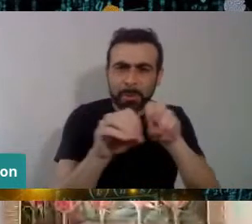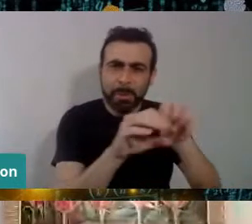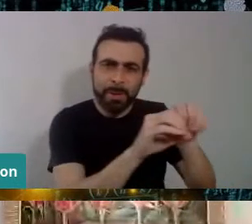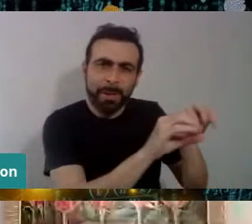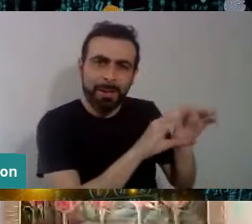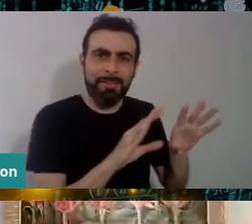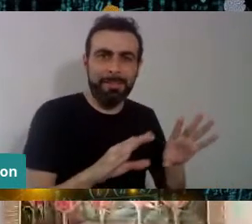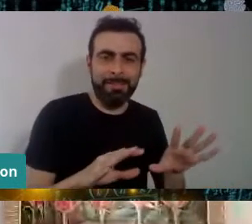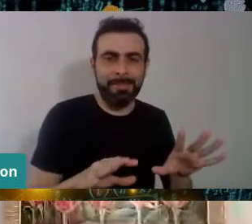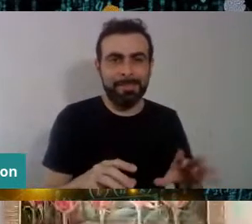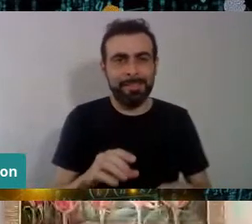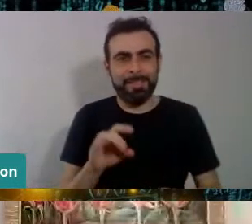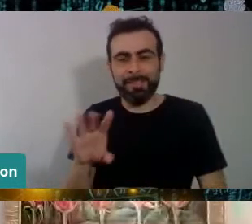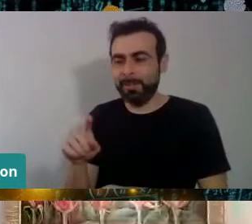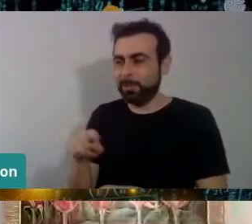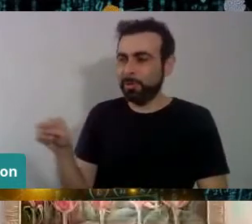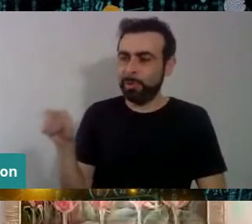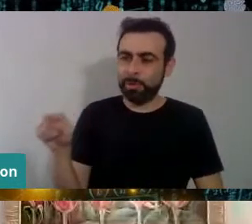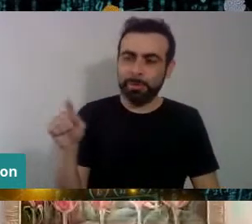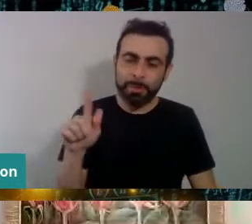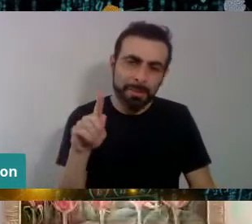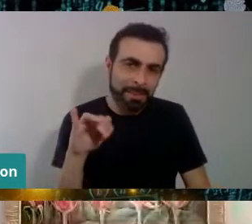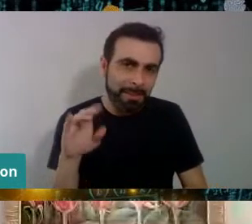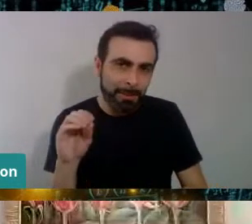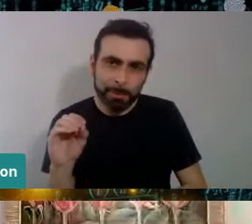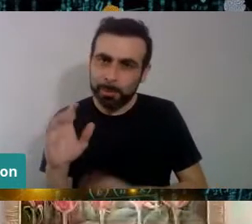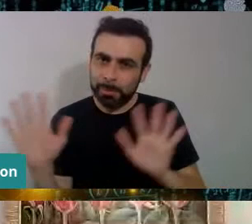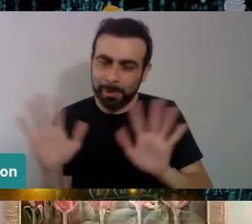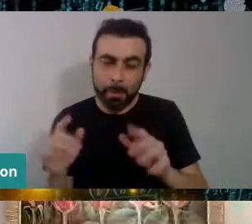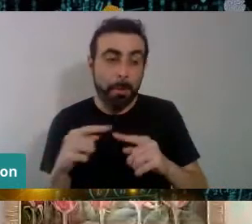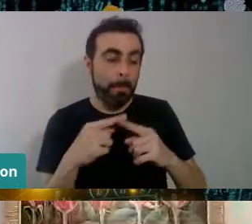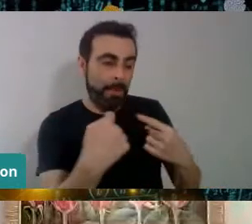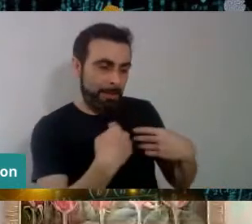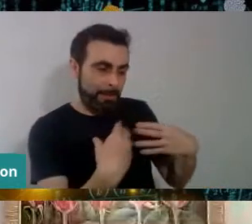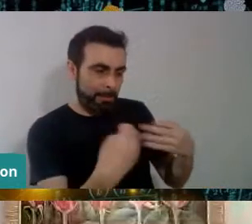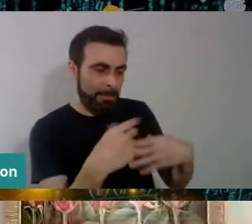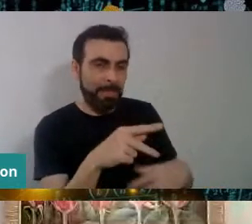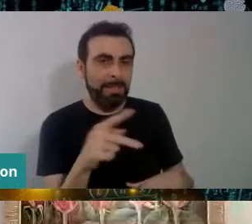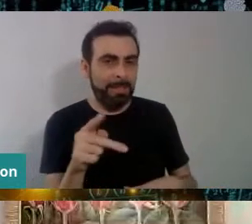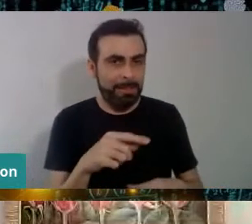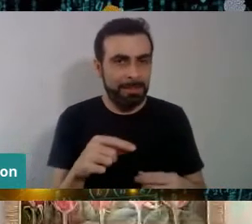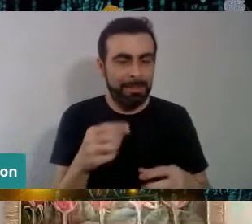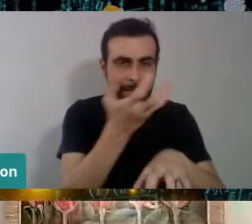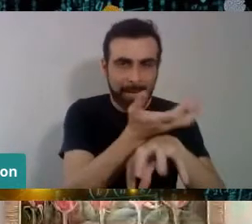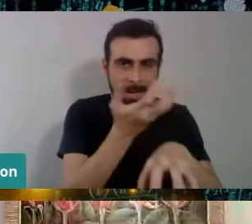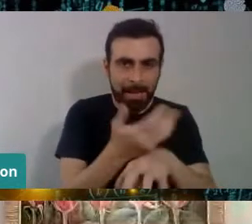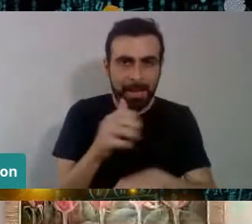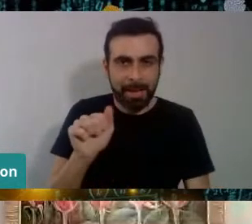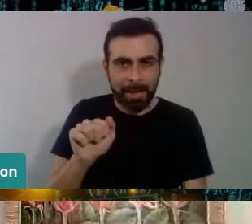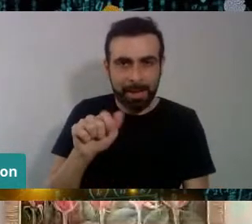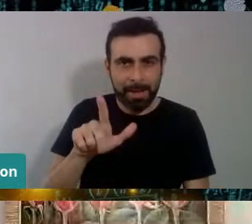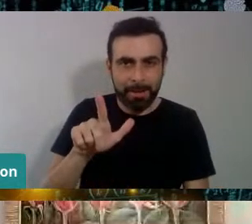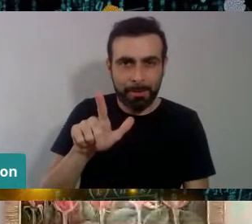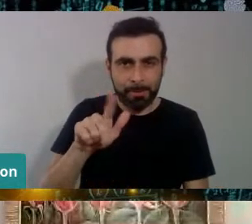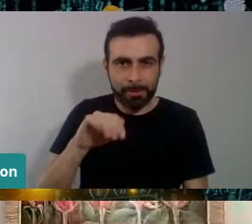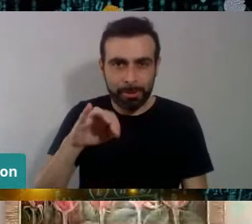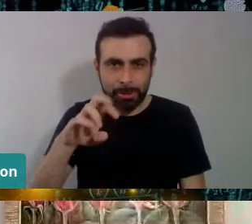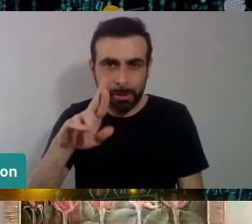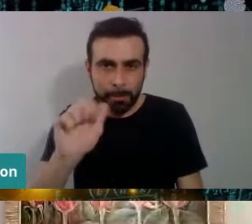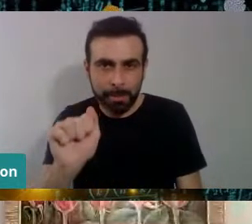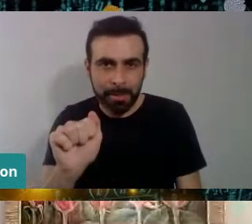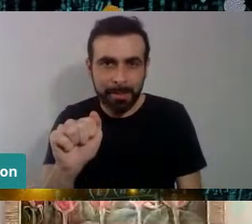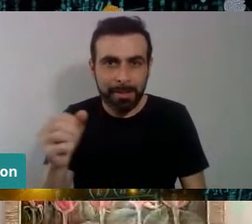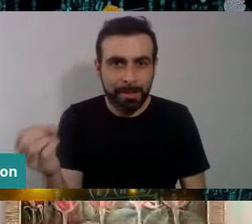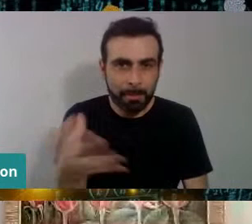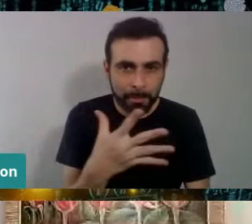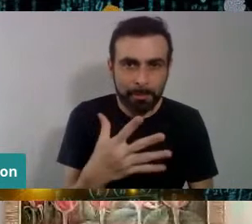acho que só não foi professora do Guido, ela foi minha professora de álgebra moderna, né? E ela foi